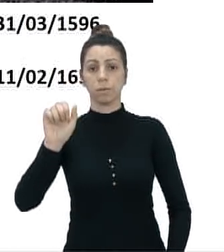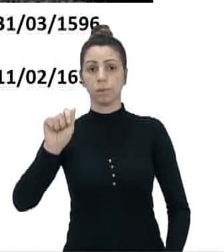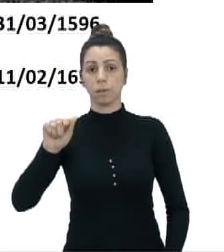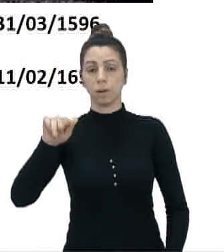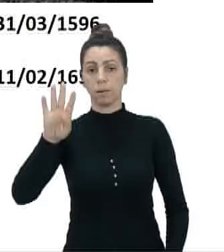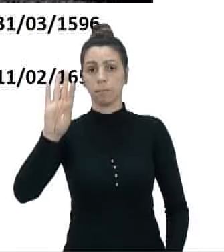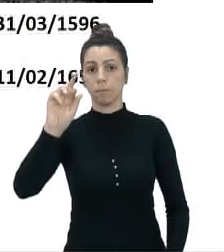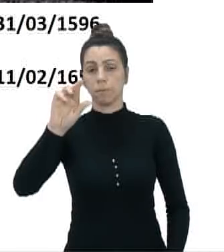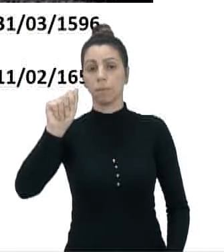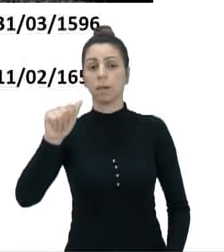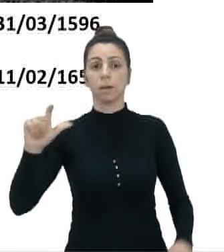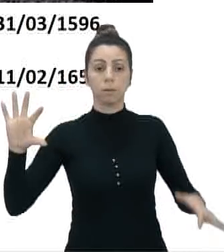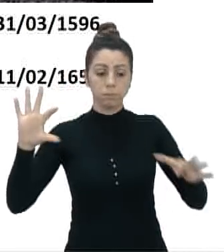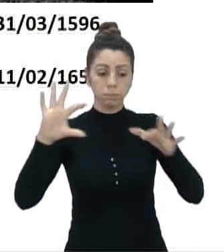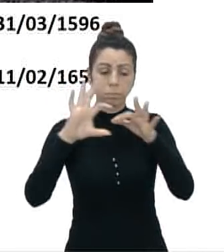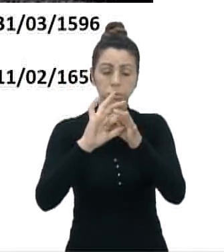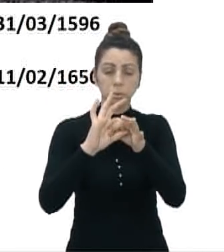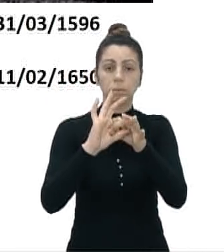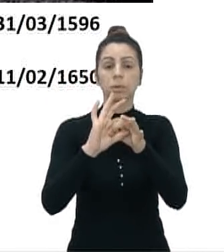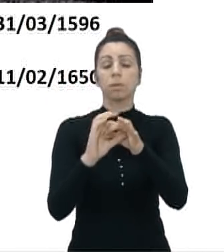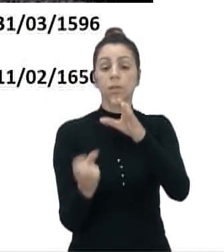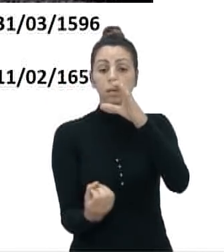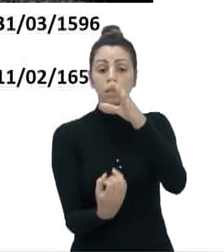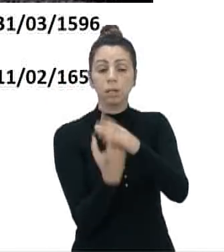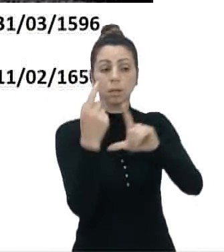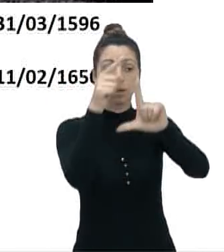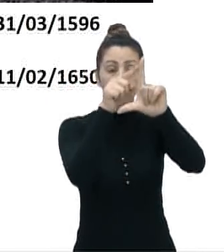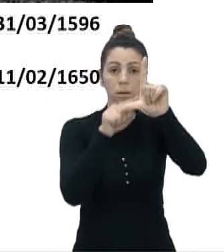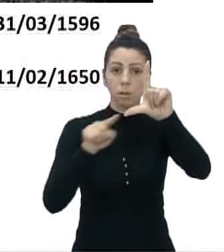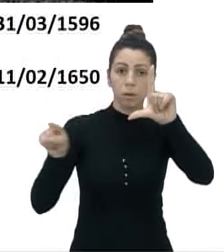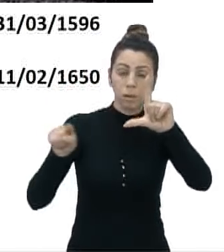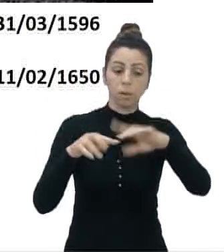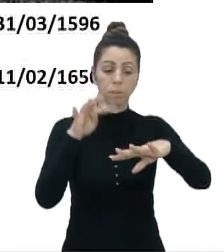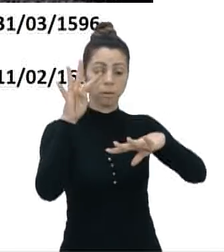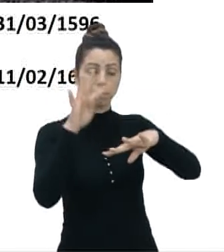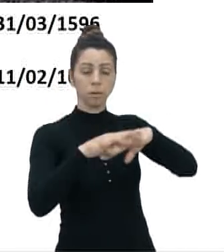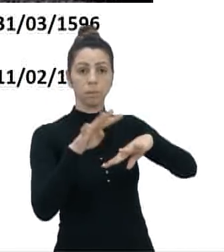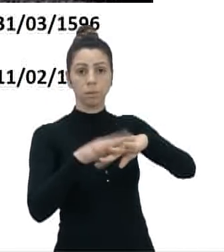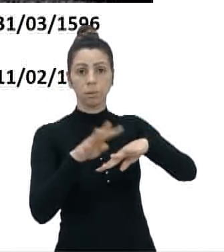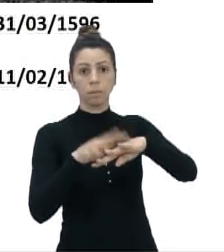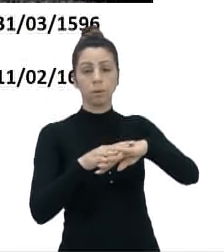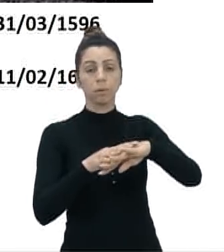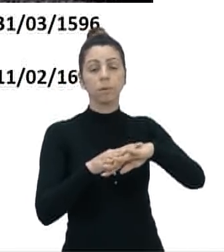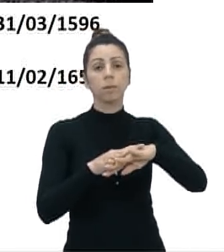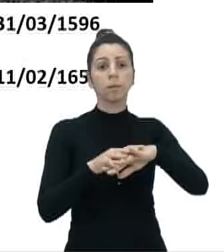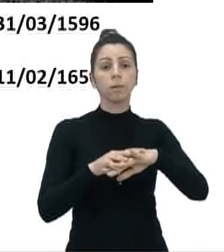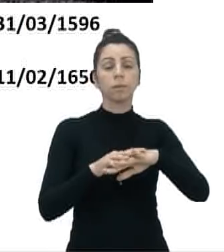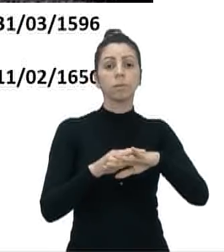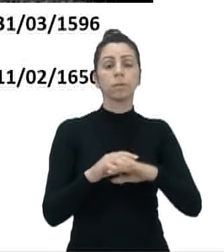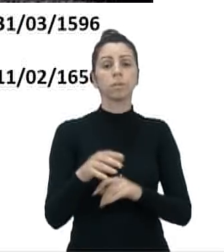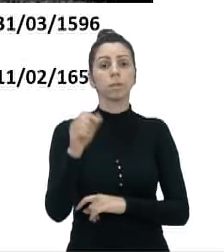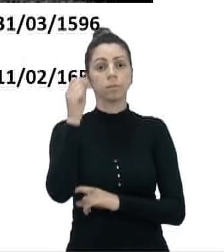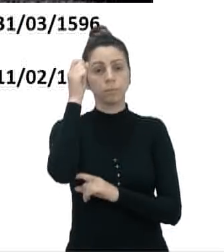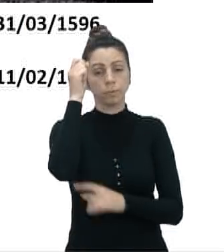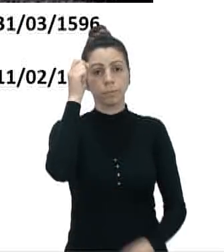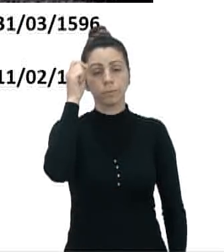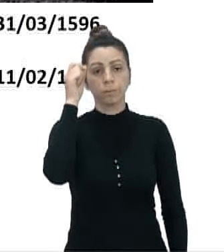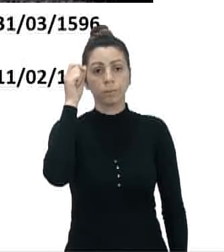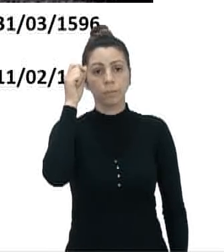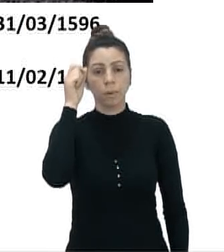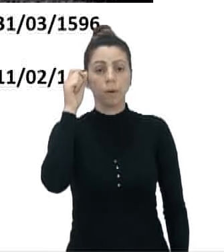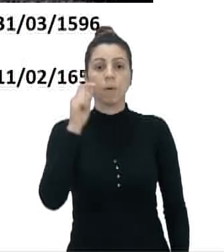plano cartesiano. Ele defendia que a matemática dispunha de conhecimentos técnicos para